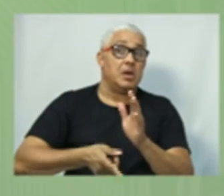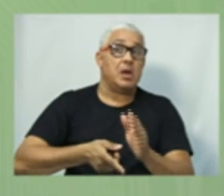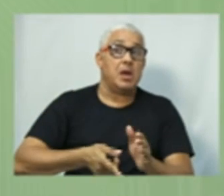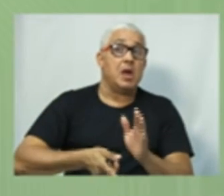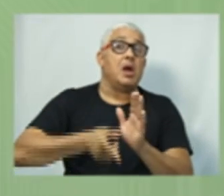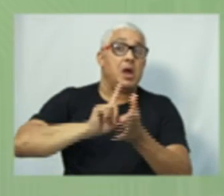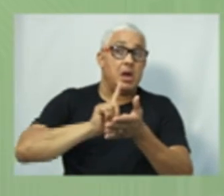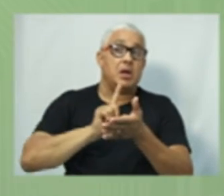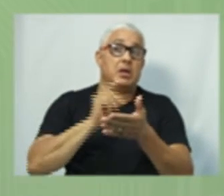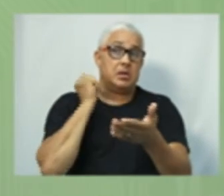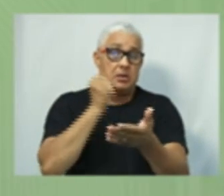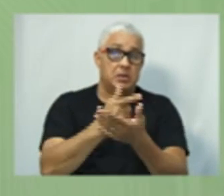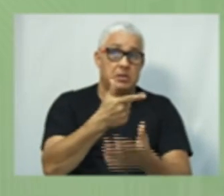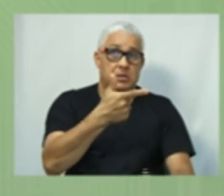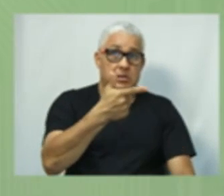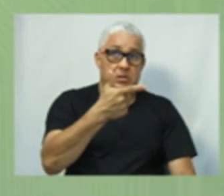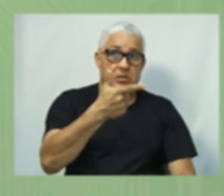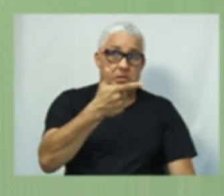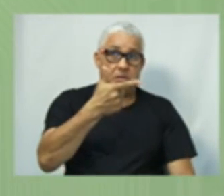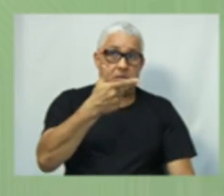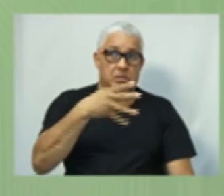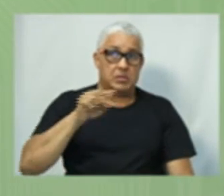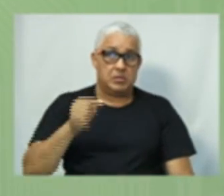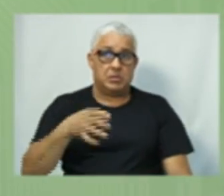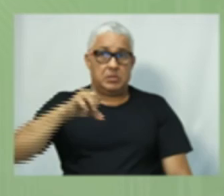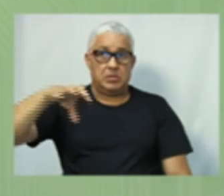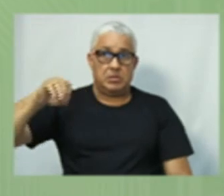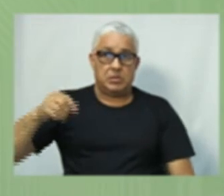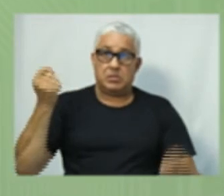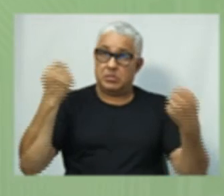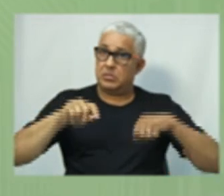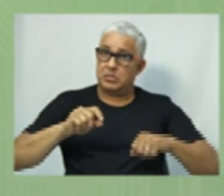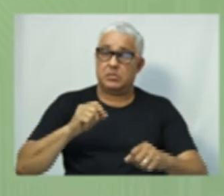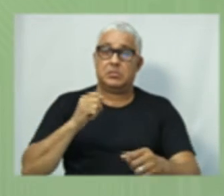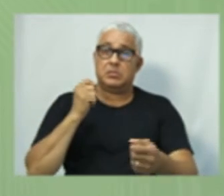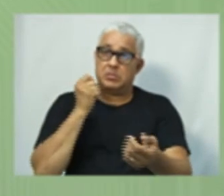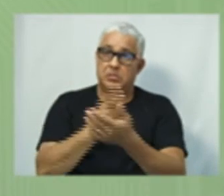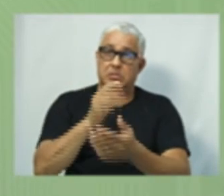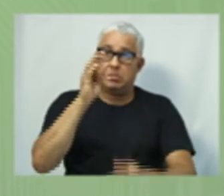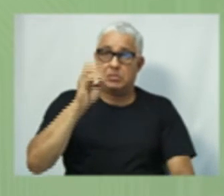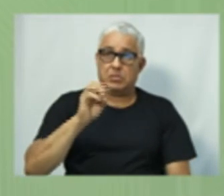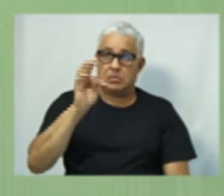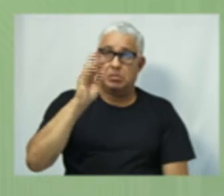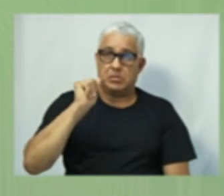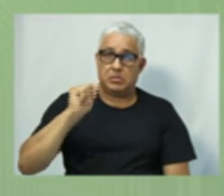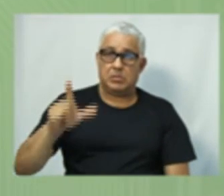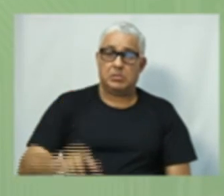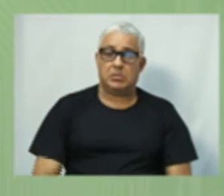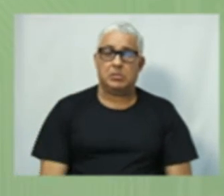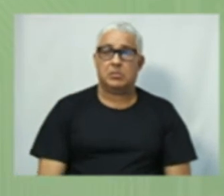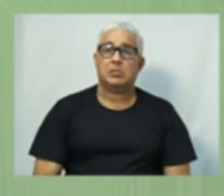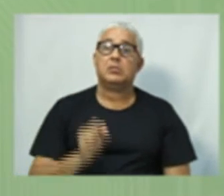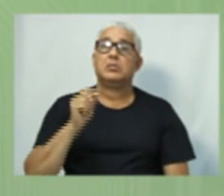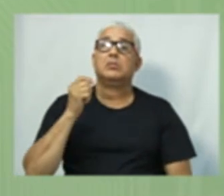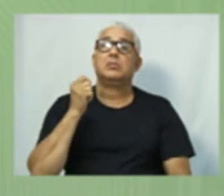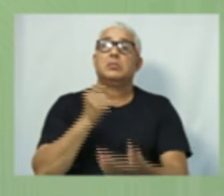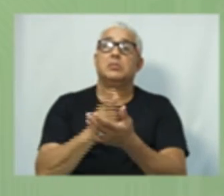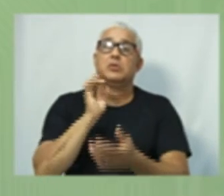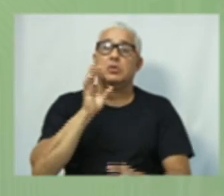comprei 24.900? Então eu não vou pagar o total porque eu já paguei esse valor. O que eu vou pagar é a